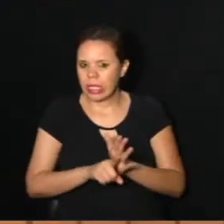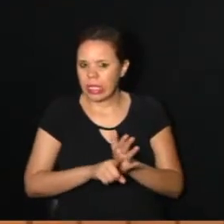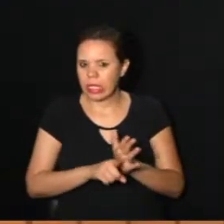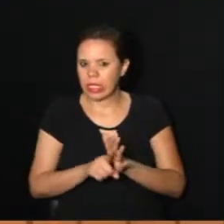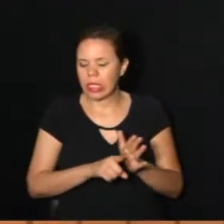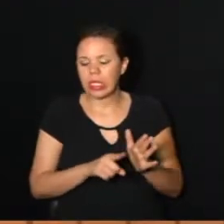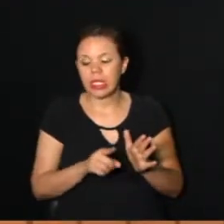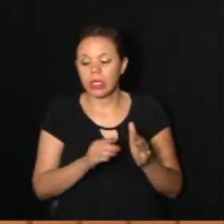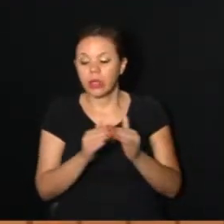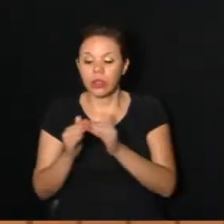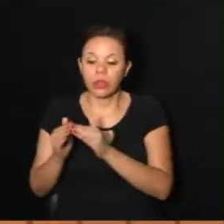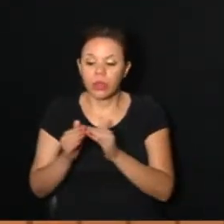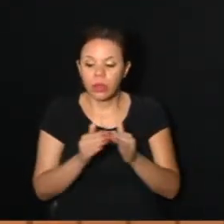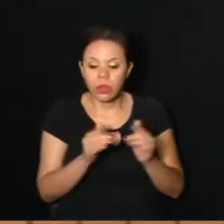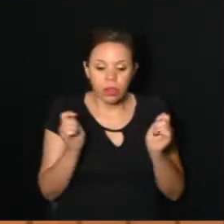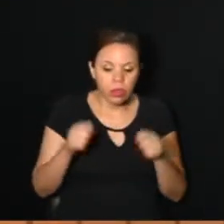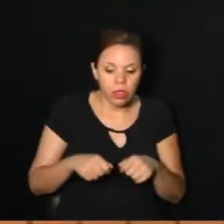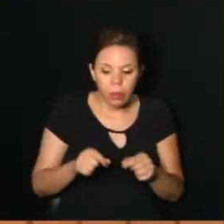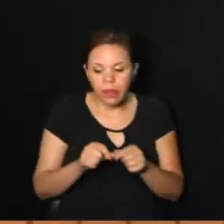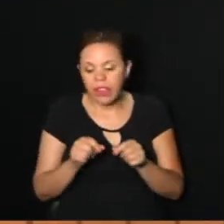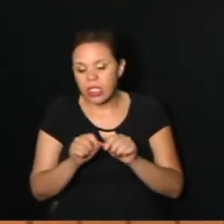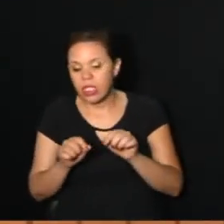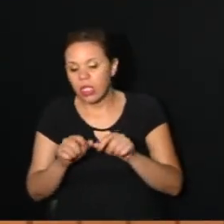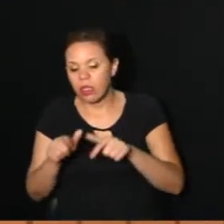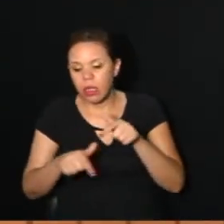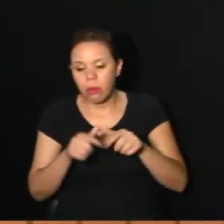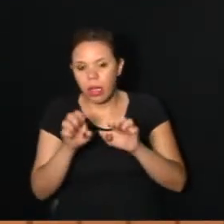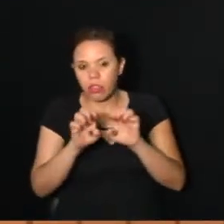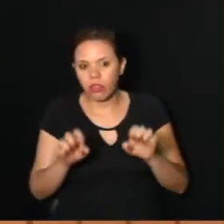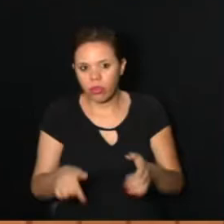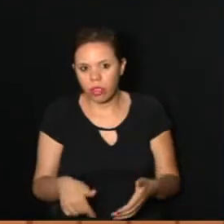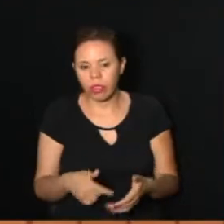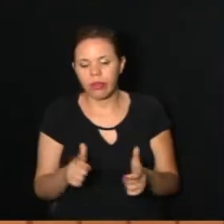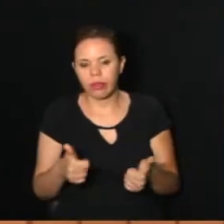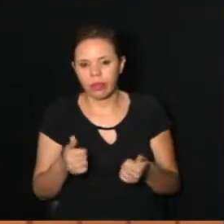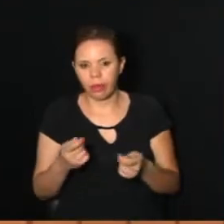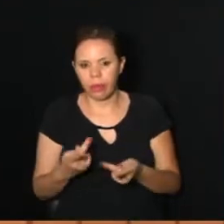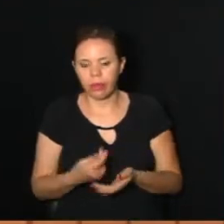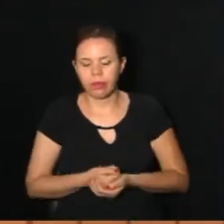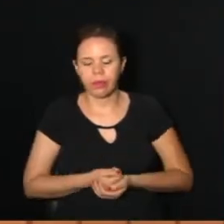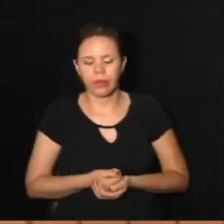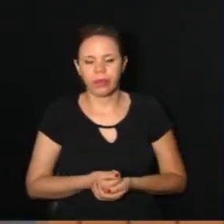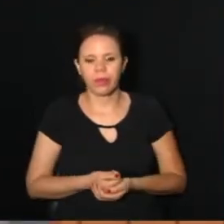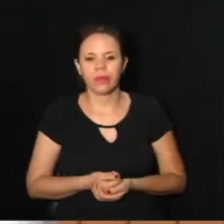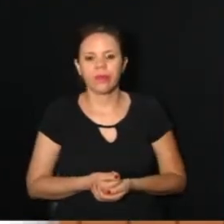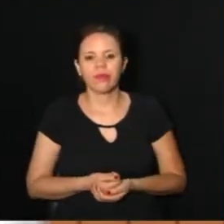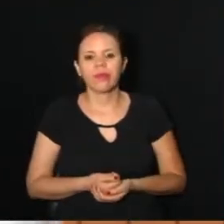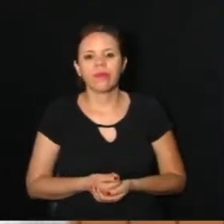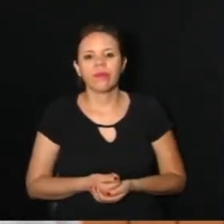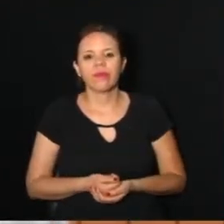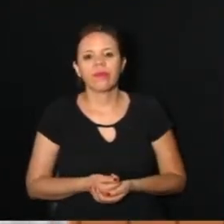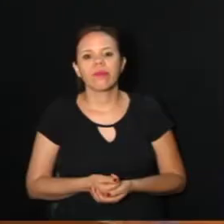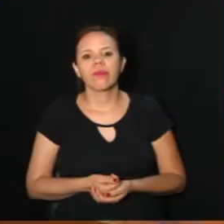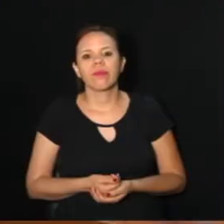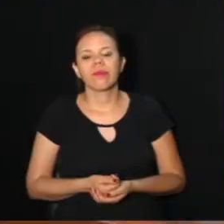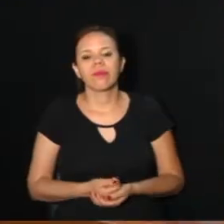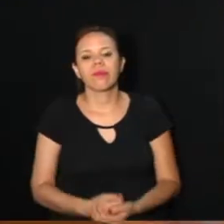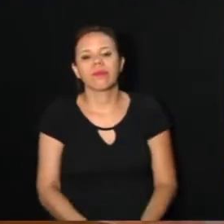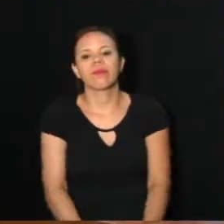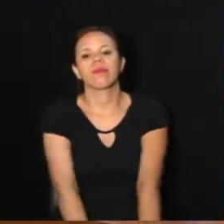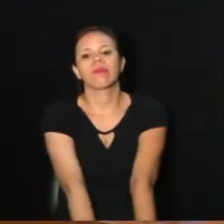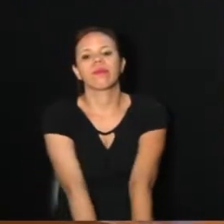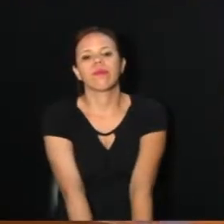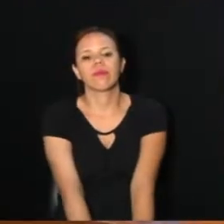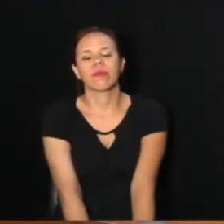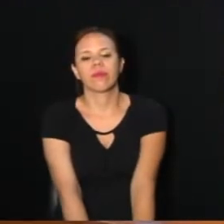vizinhança. Tá? Vai ter que fazer um estudo de impacto de vizinhança. Tá bom? Ele vai perguntar, né?